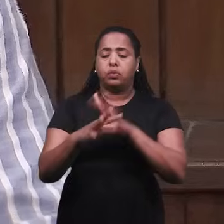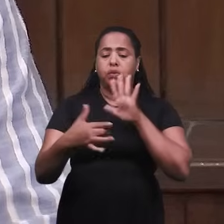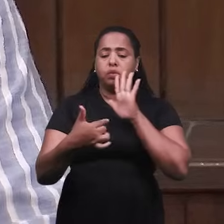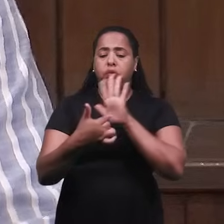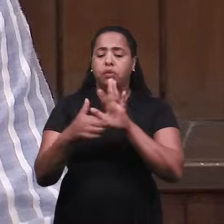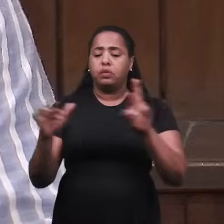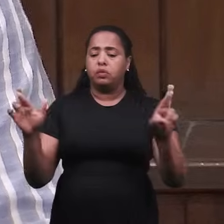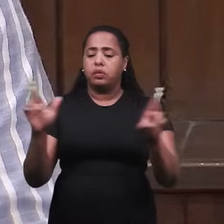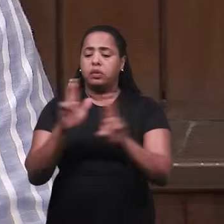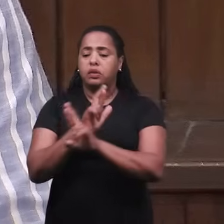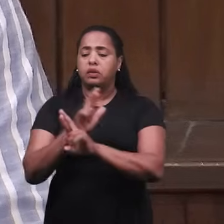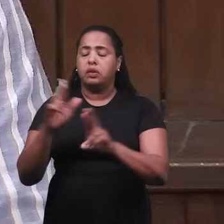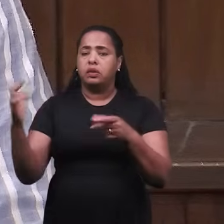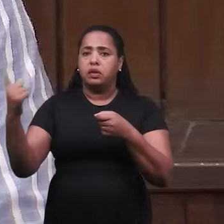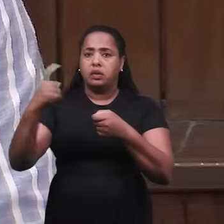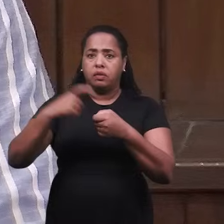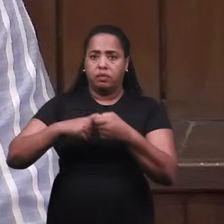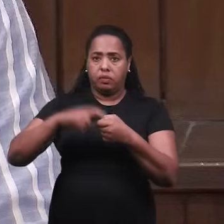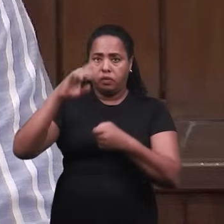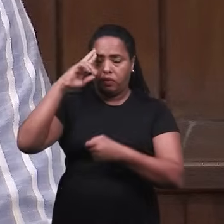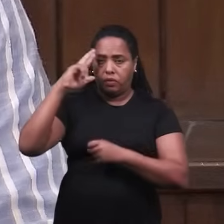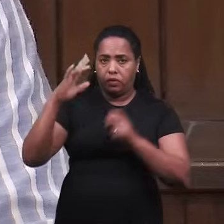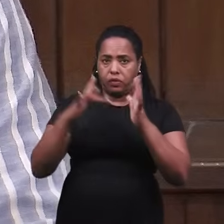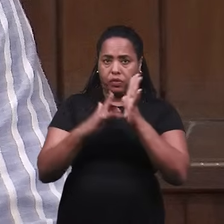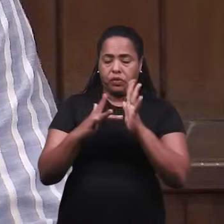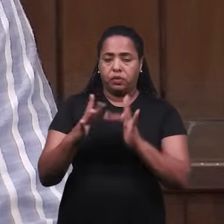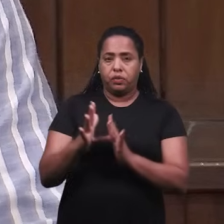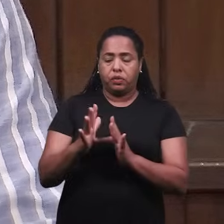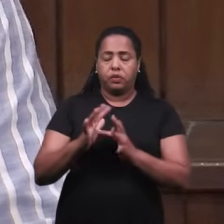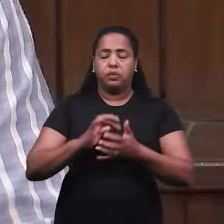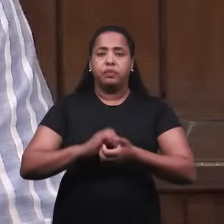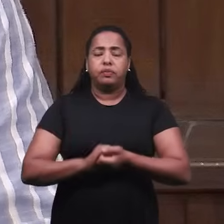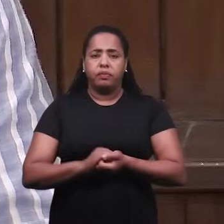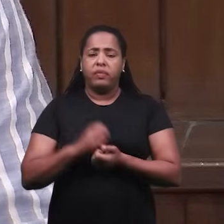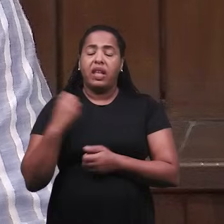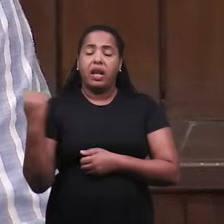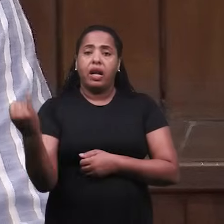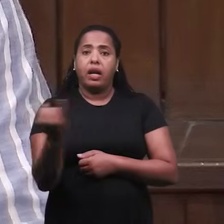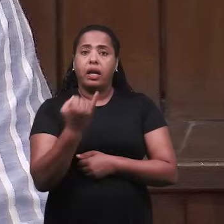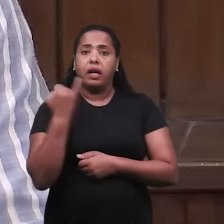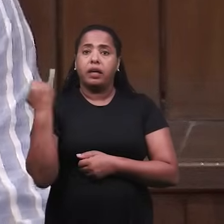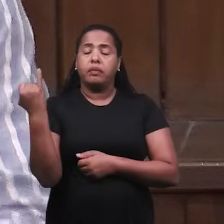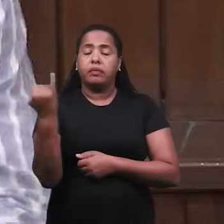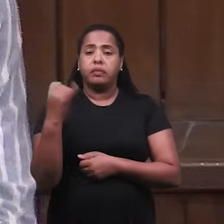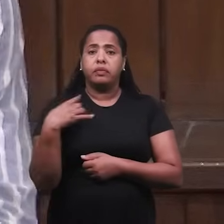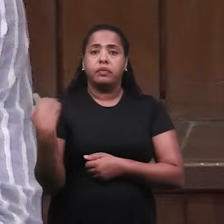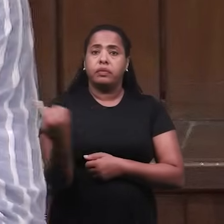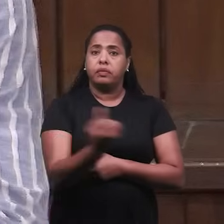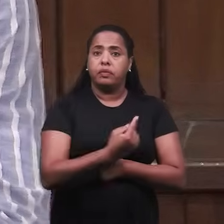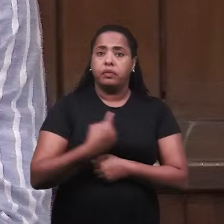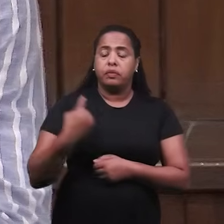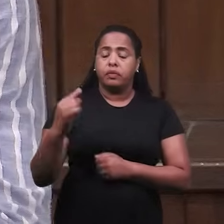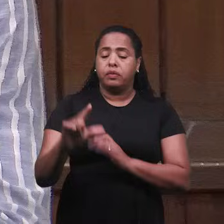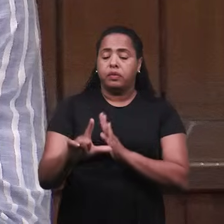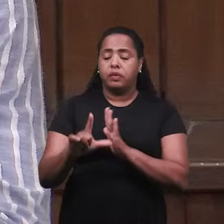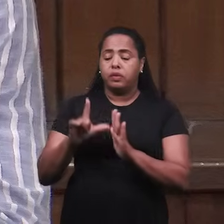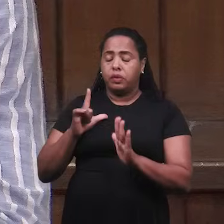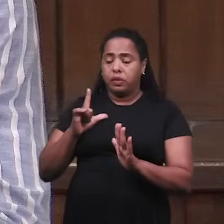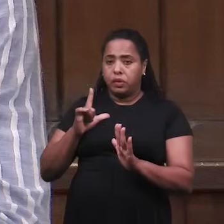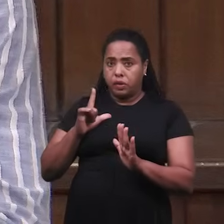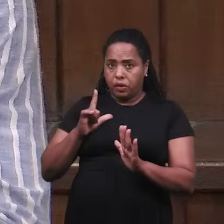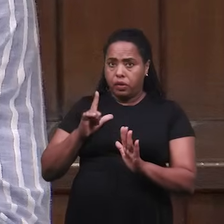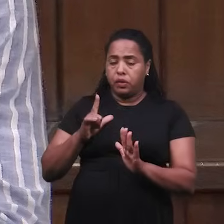do Senhor Jesus. E é importante que possamos, diante de abordagens